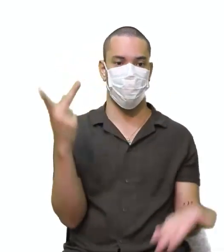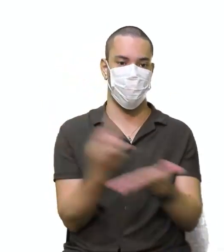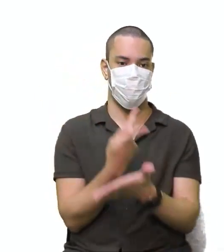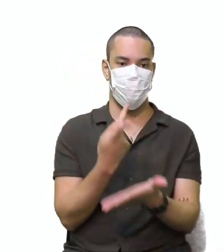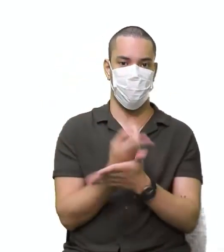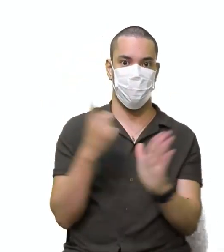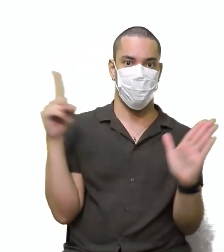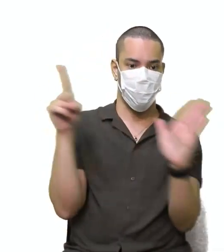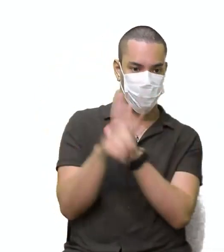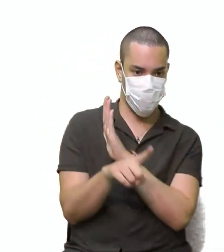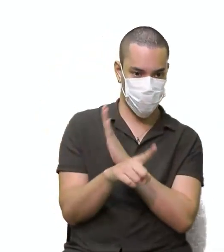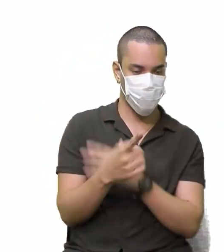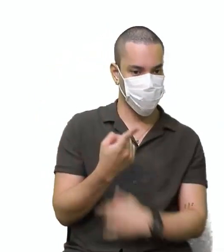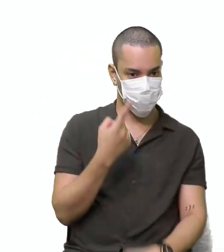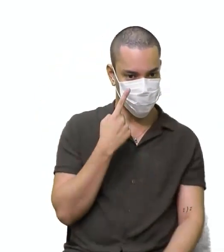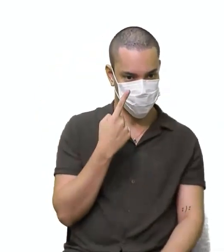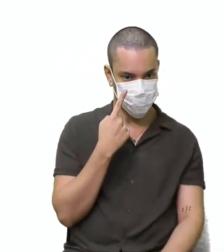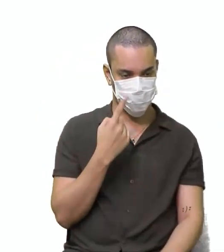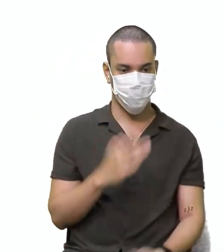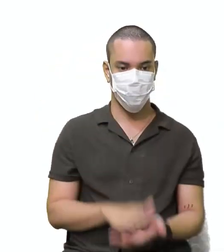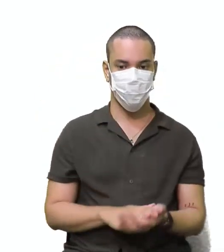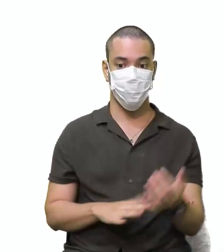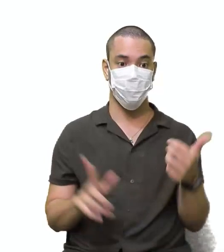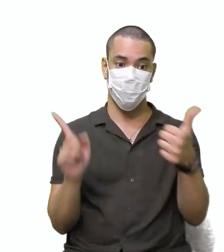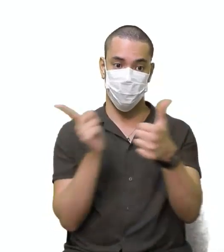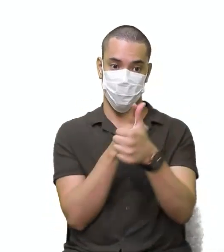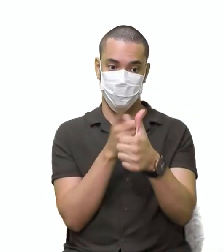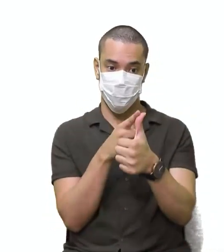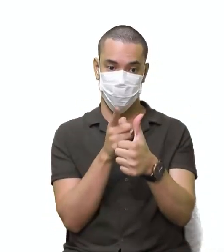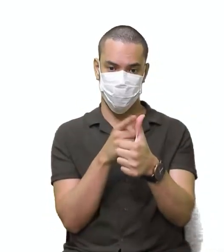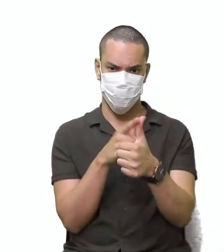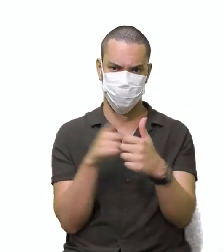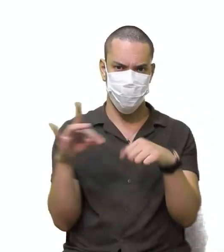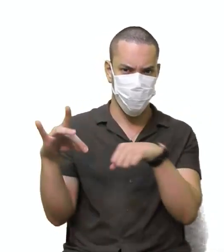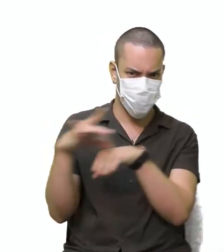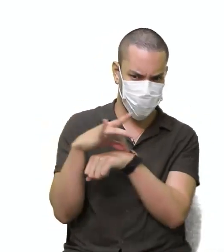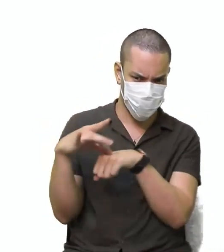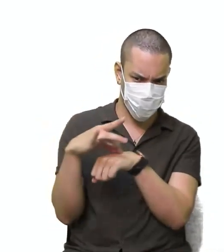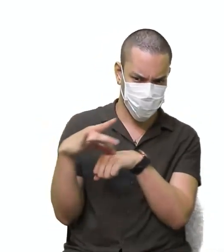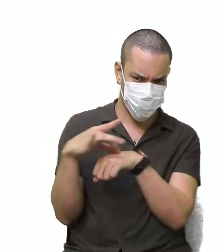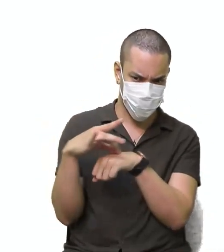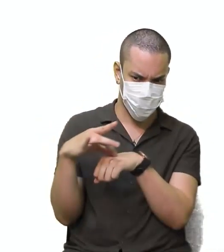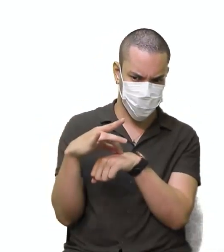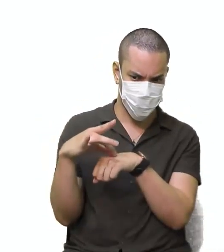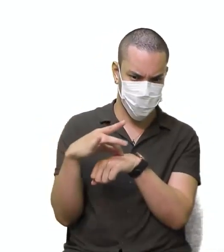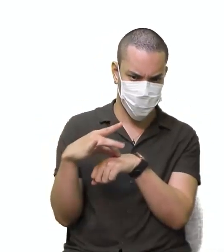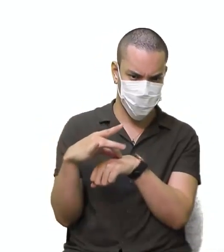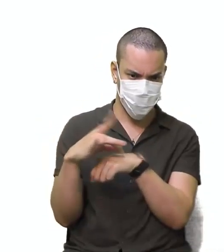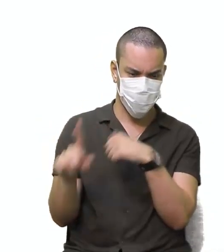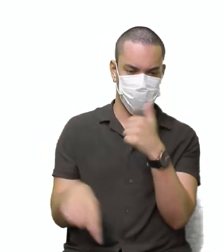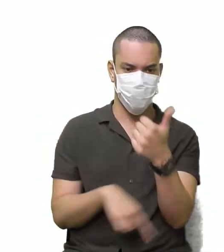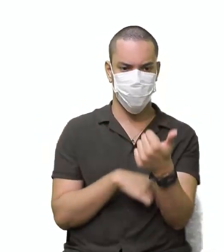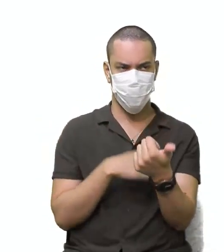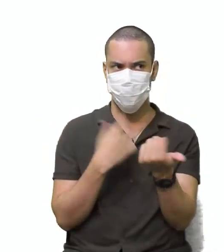Vamos lá? Letra A. Trata-se da cor preta?